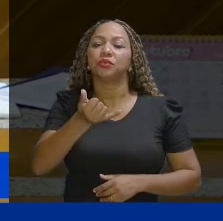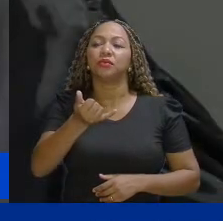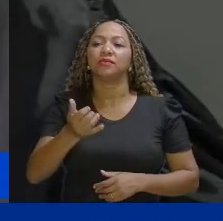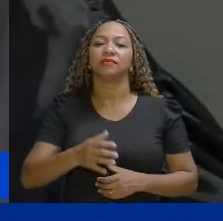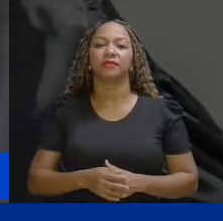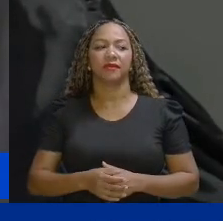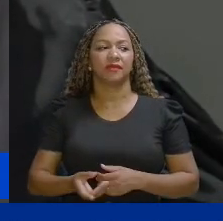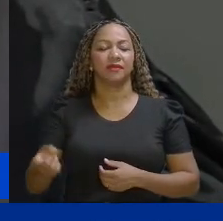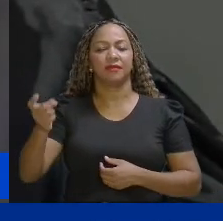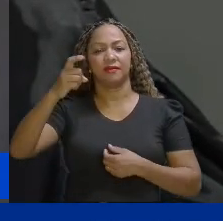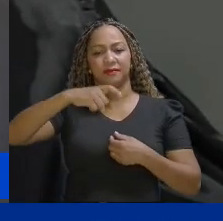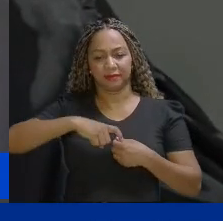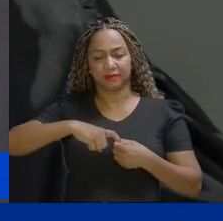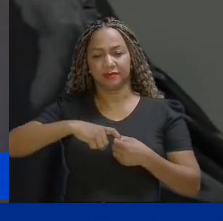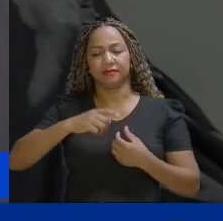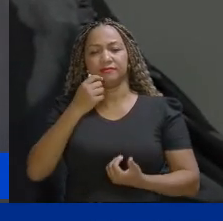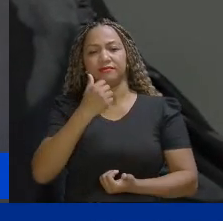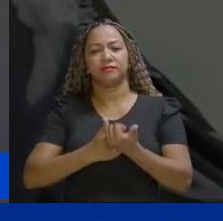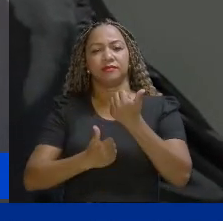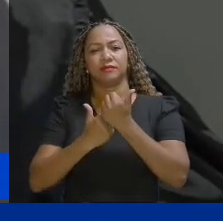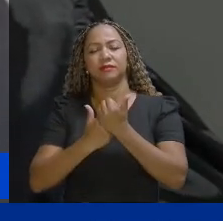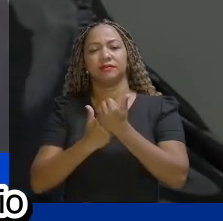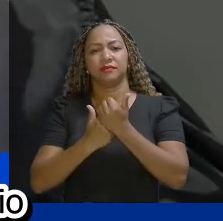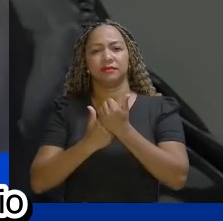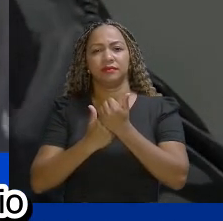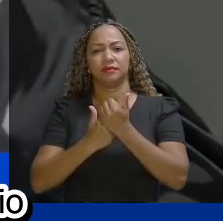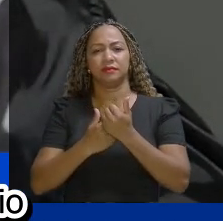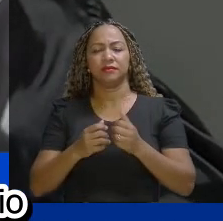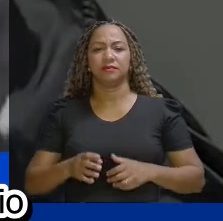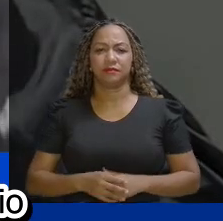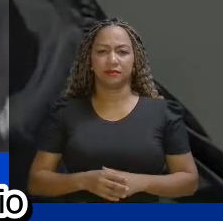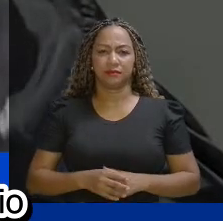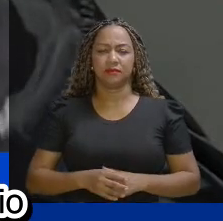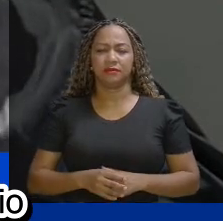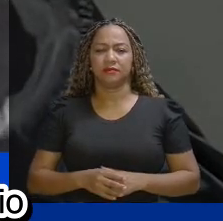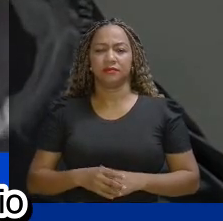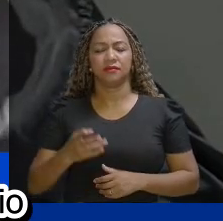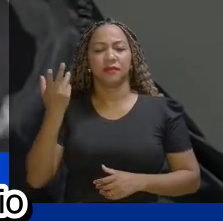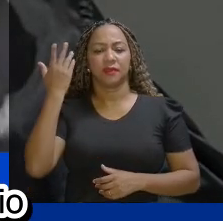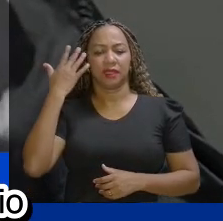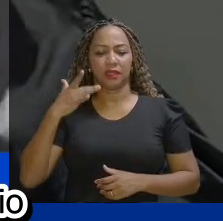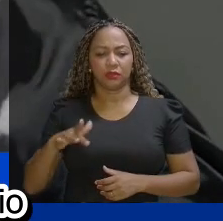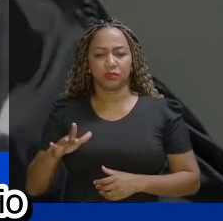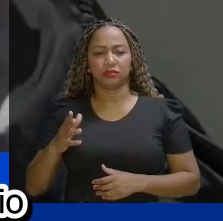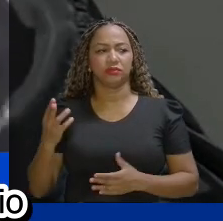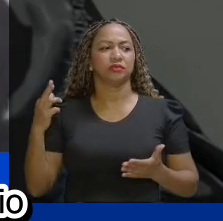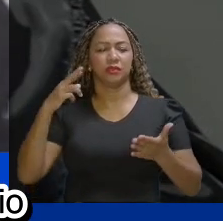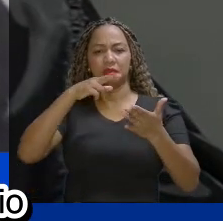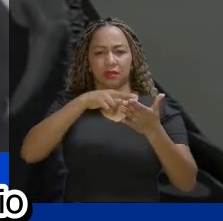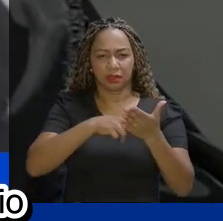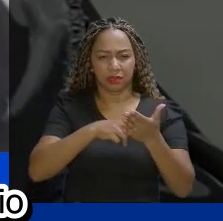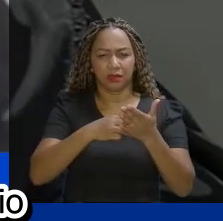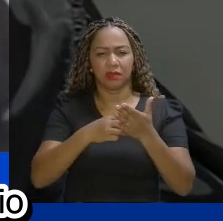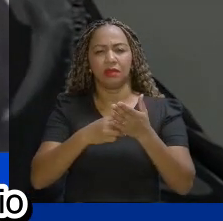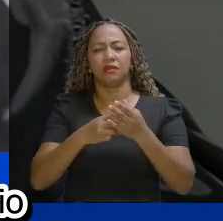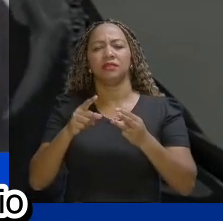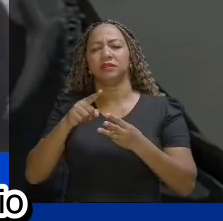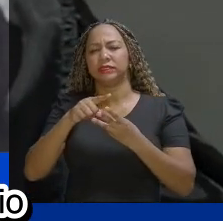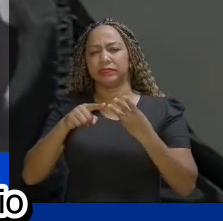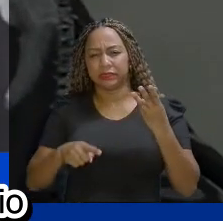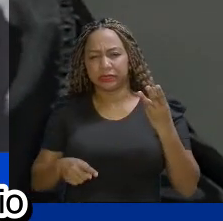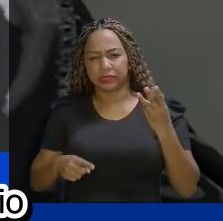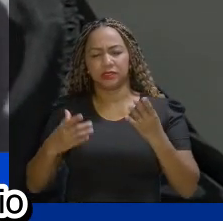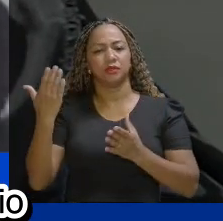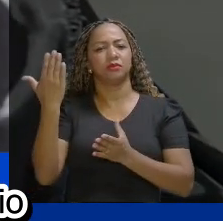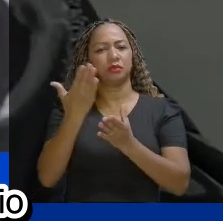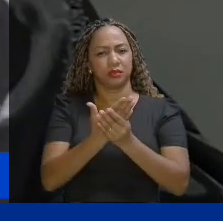retornando, assumindo a presidência e retornando a Vossa Excelência, só por precaução, para naturalmente o relatório abrangendo os 3 processos em que